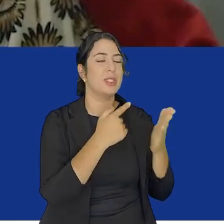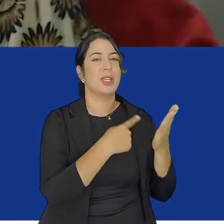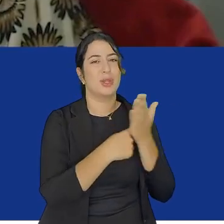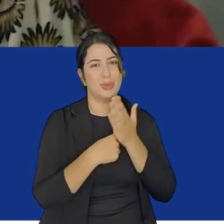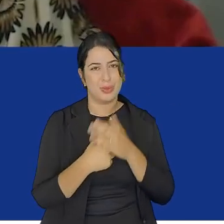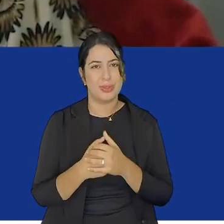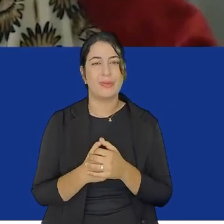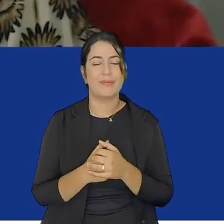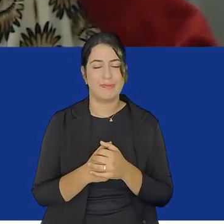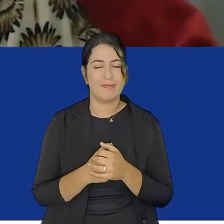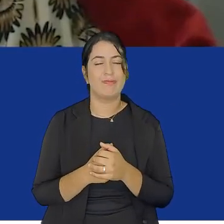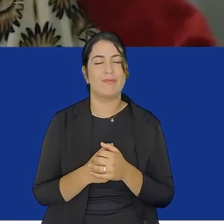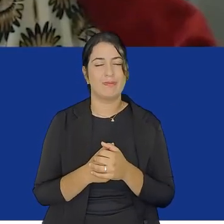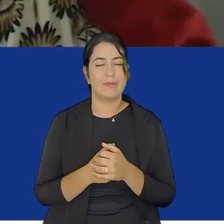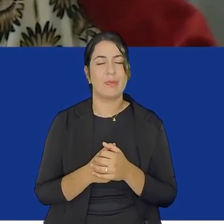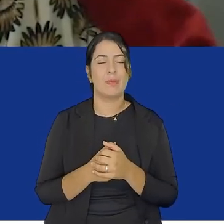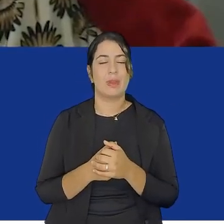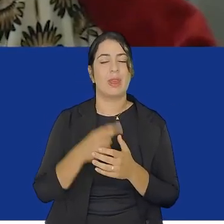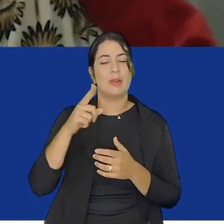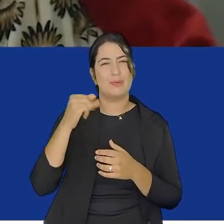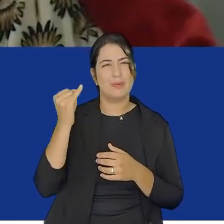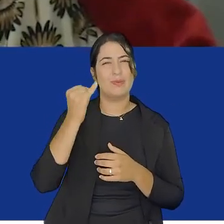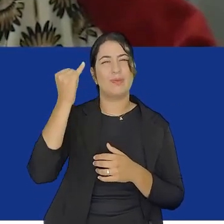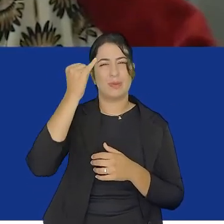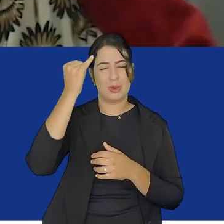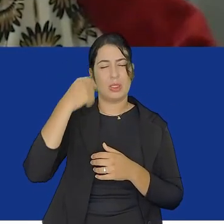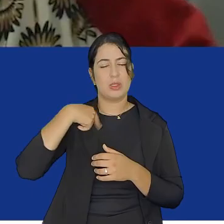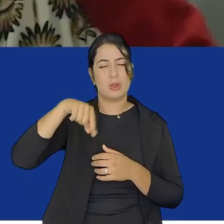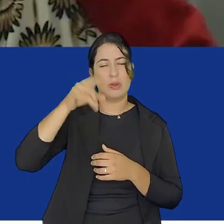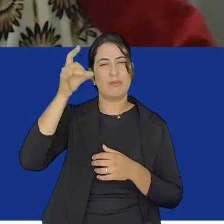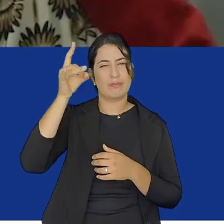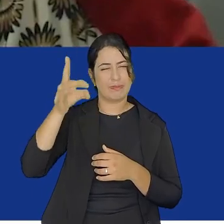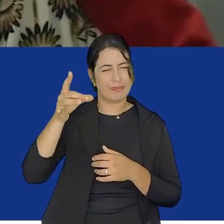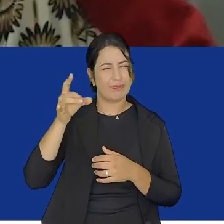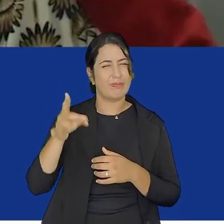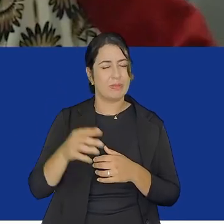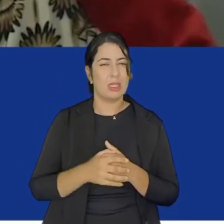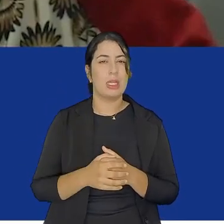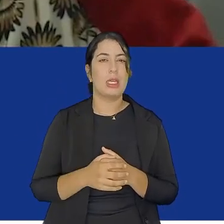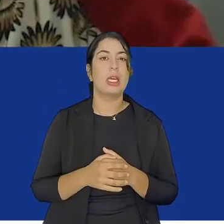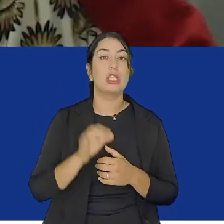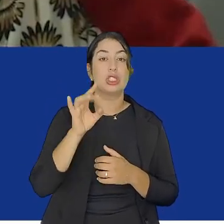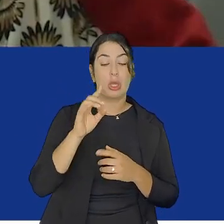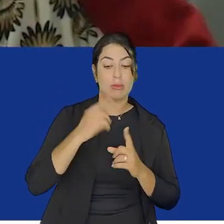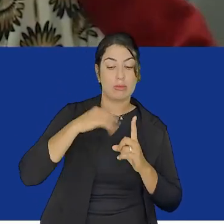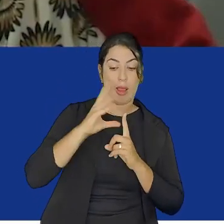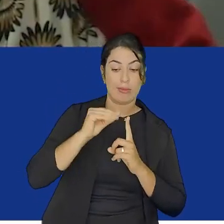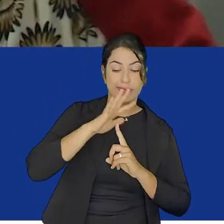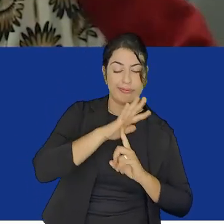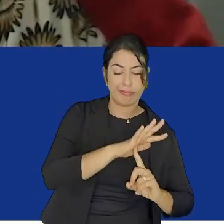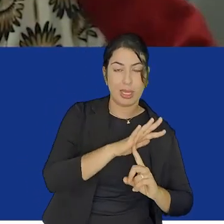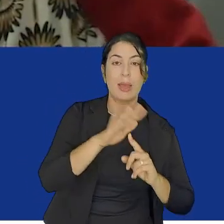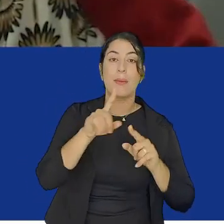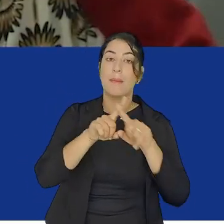consigo acessar as pessoas. Então, eu achei que esse é um ponto muito importante para a gente destacar, esse pedir ajuda, e esse não é só para quem está se sentindo assediado, é para